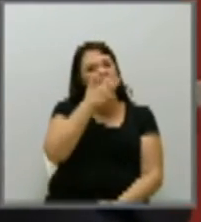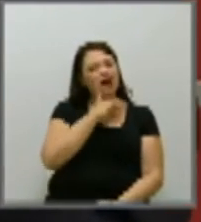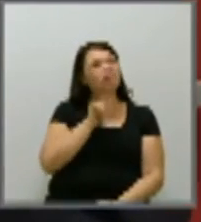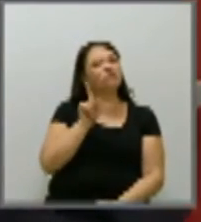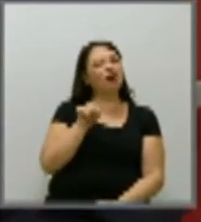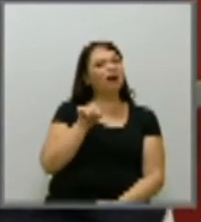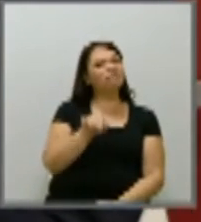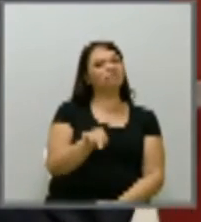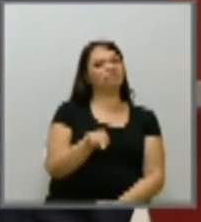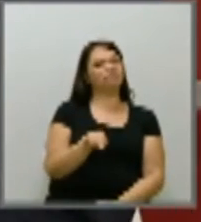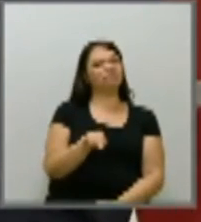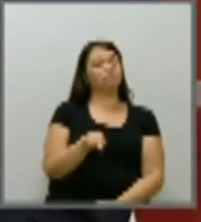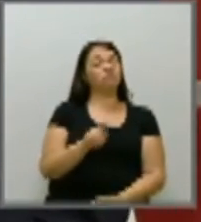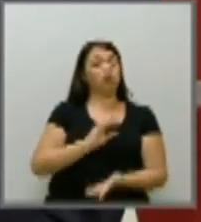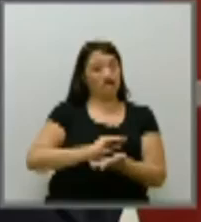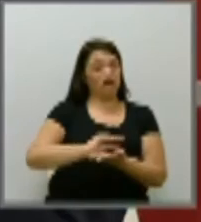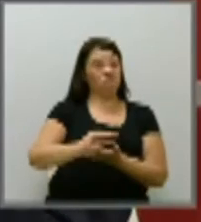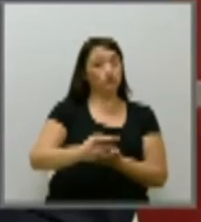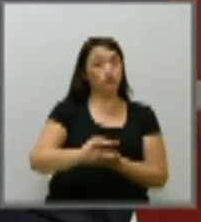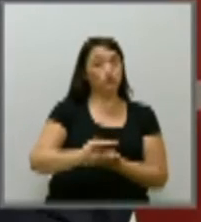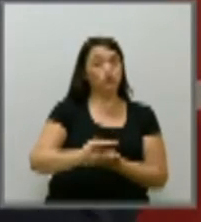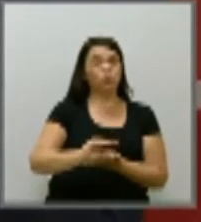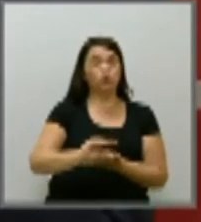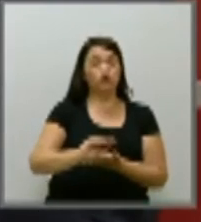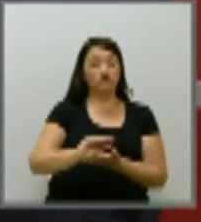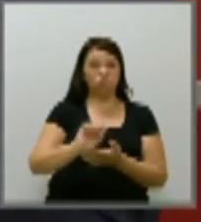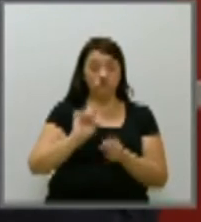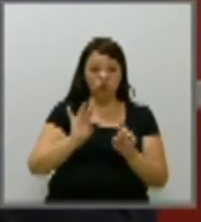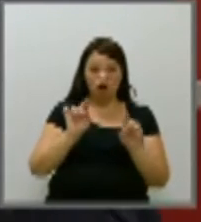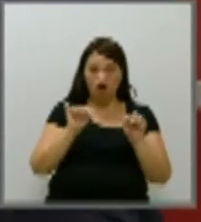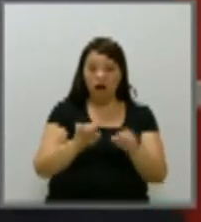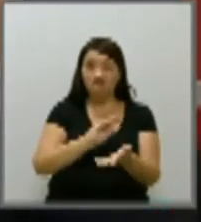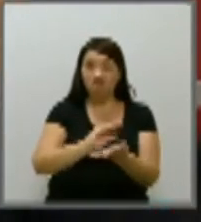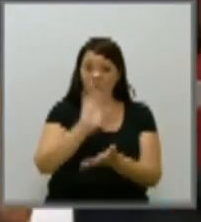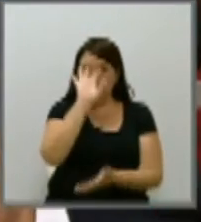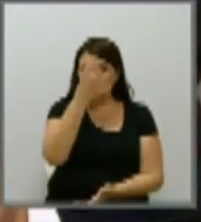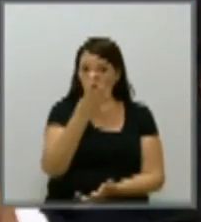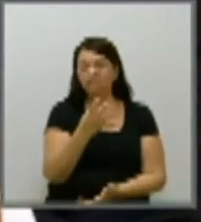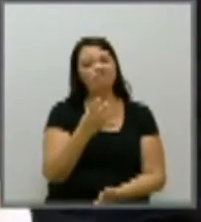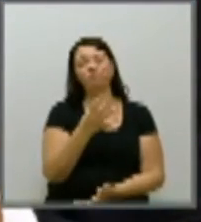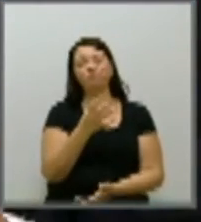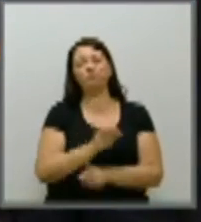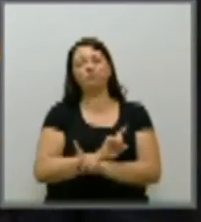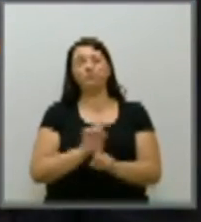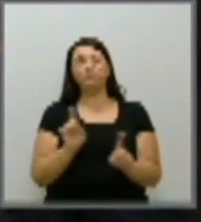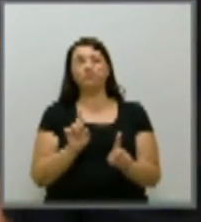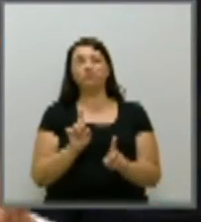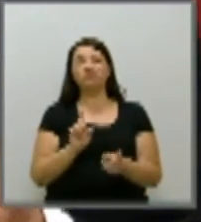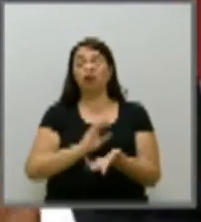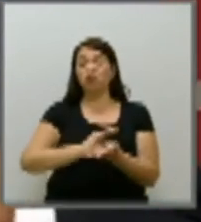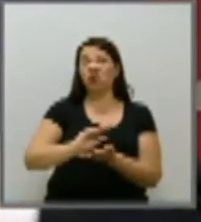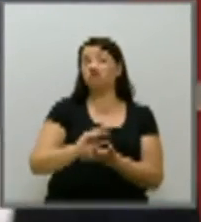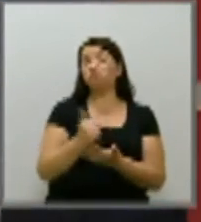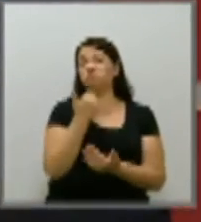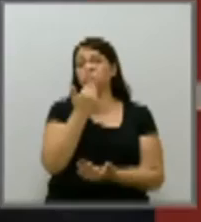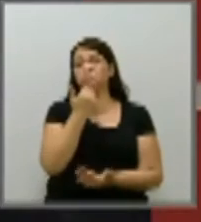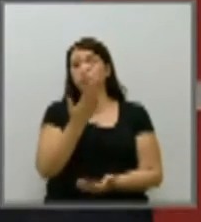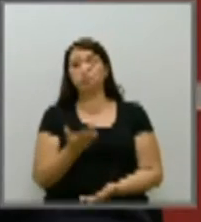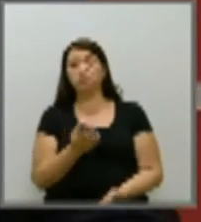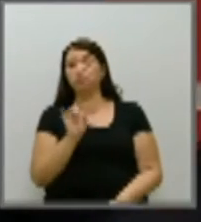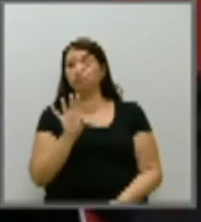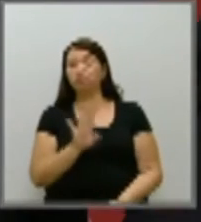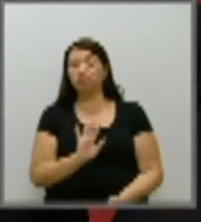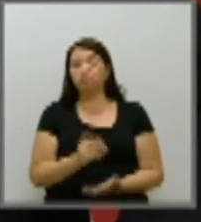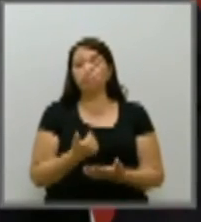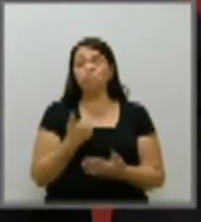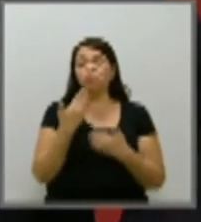que o recurso investido não diz tudo, para não dizer que não diz absolutamente nada, né? Então, eu acho que